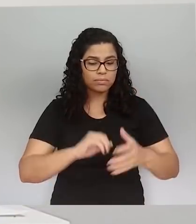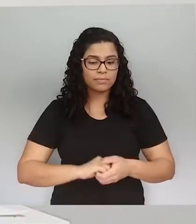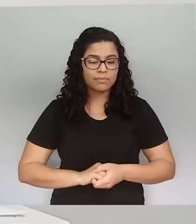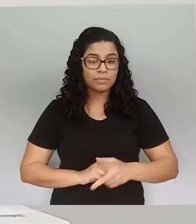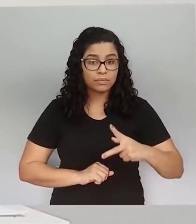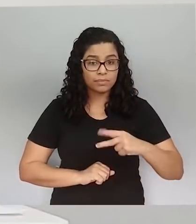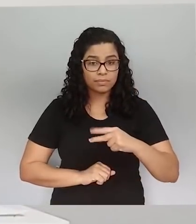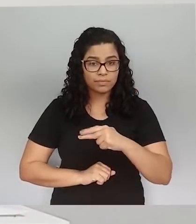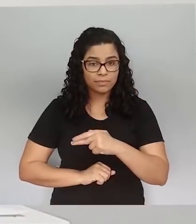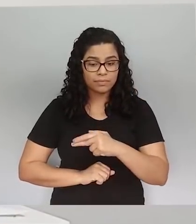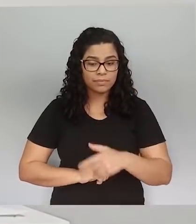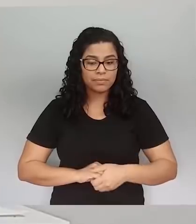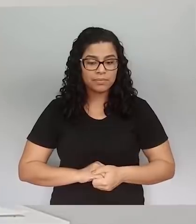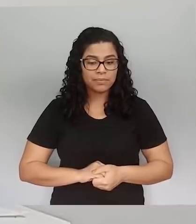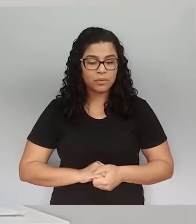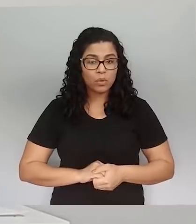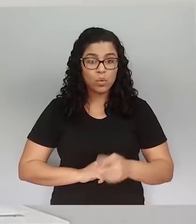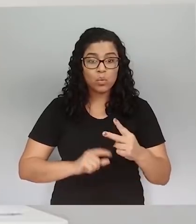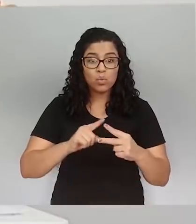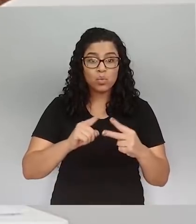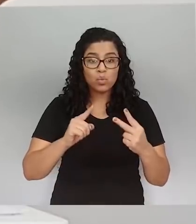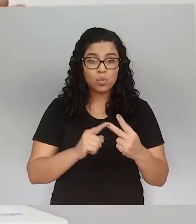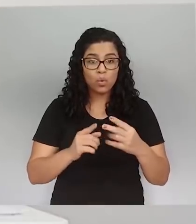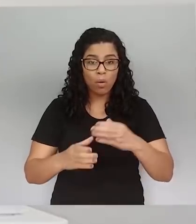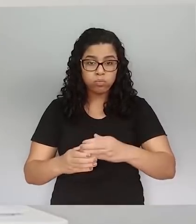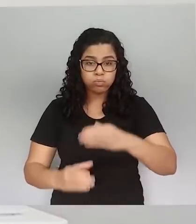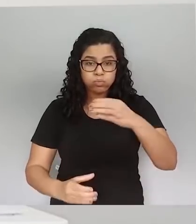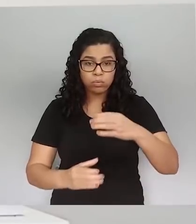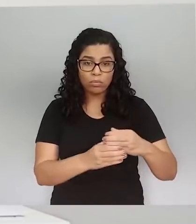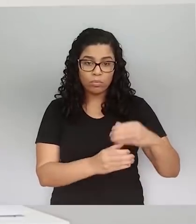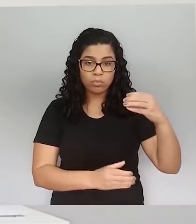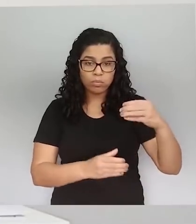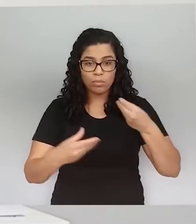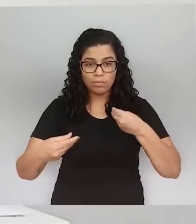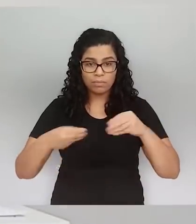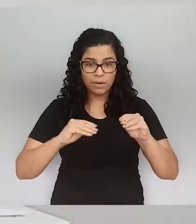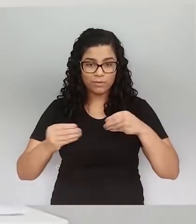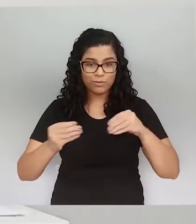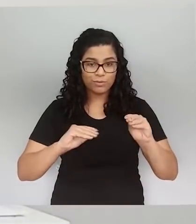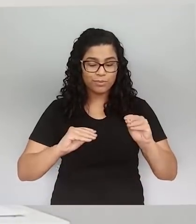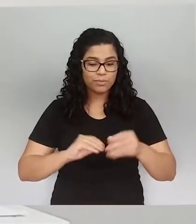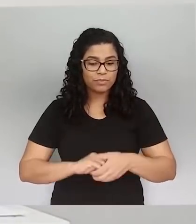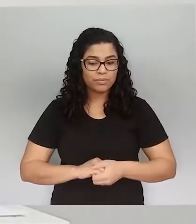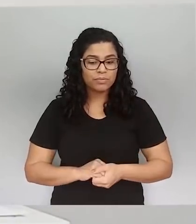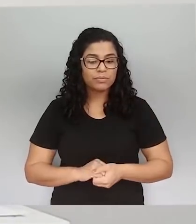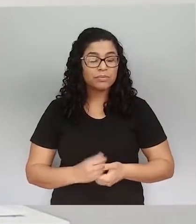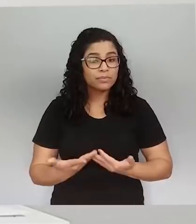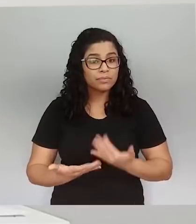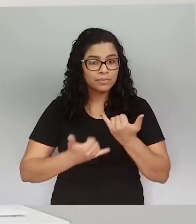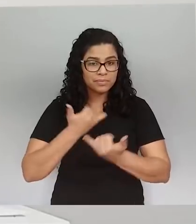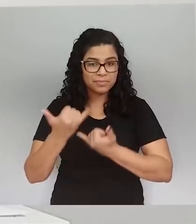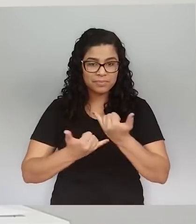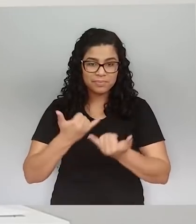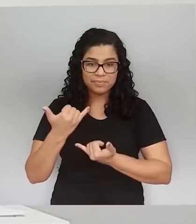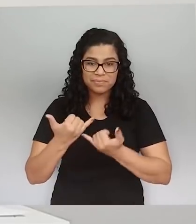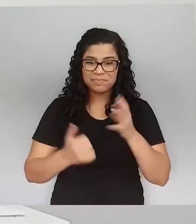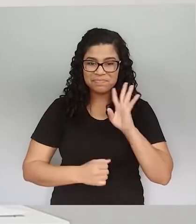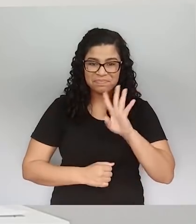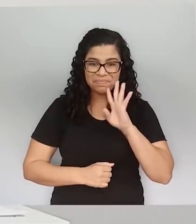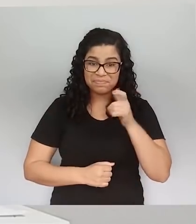com bolinha de ping-pong. Para essa atividade nós vamos precisar de uma bolinha. Eu